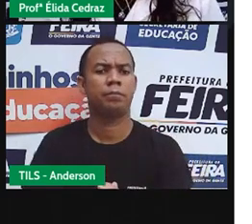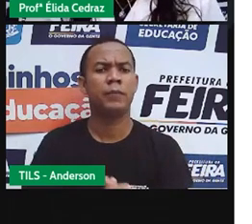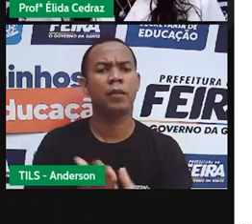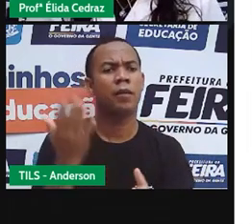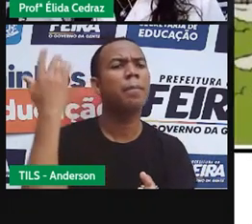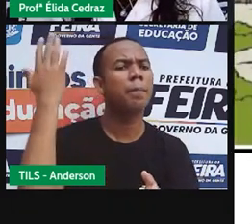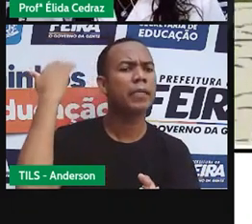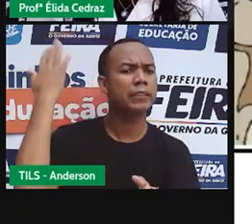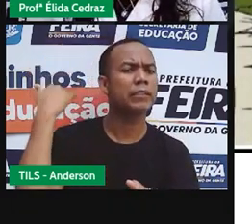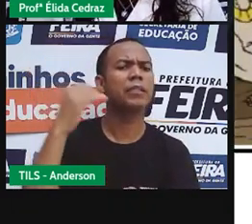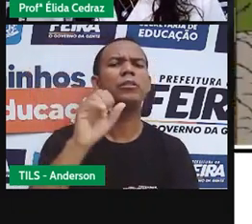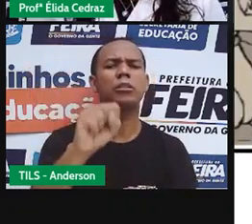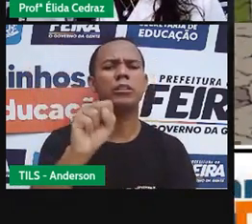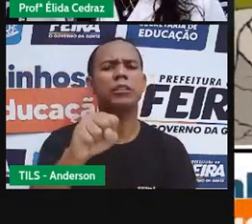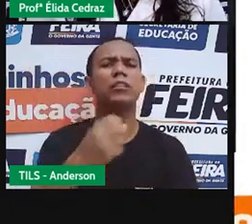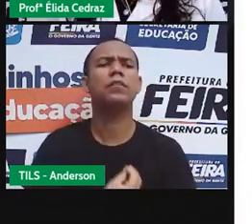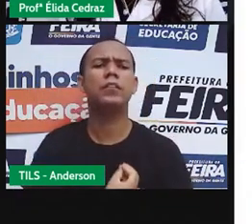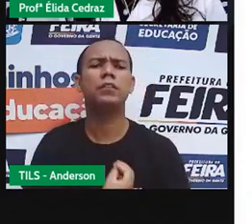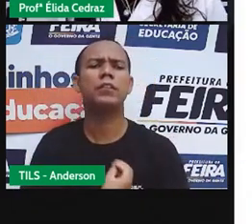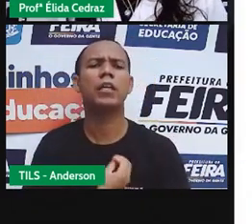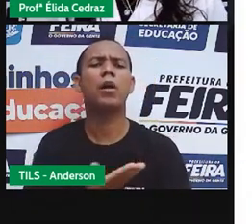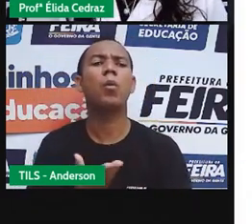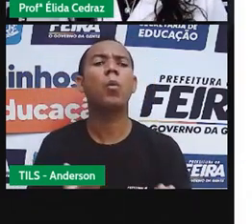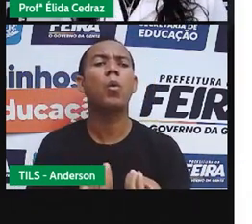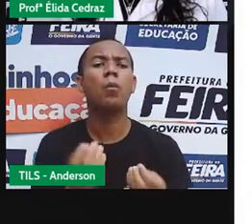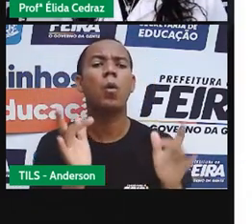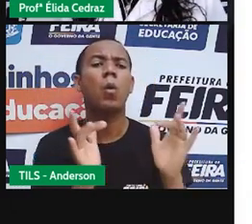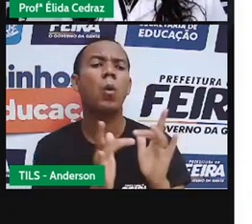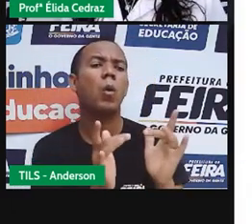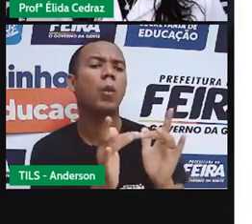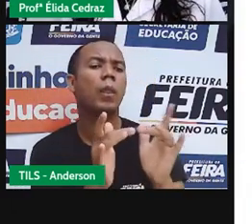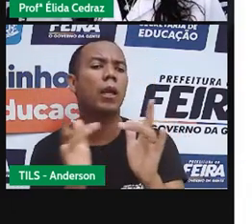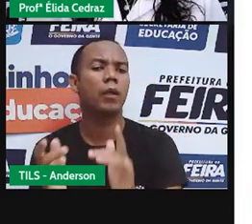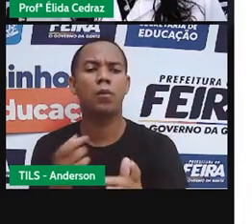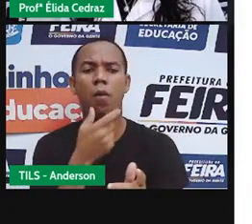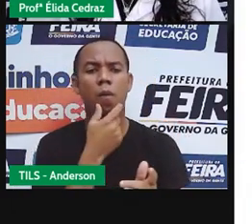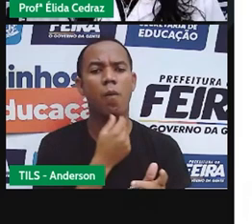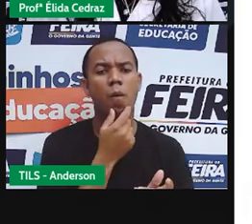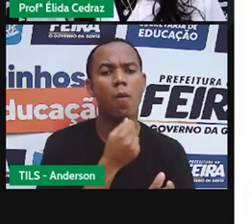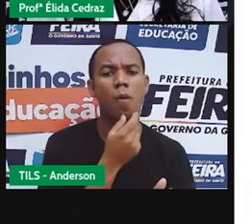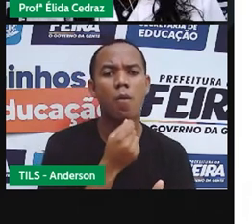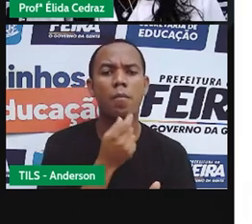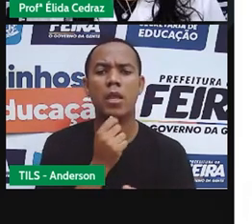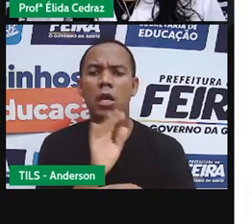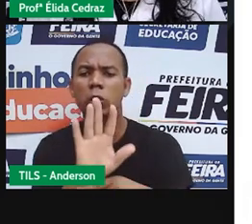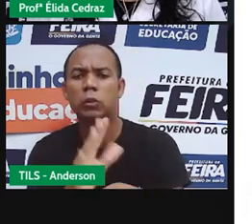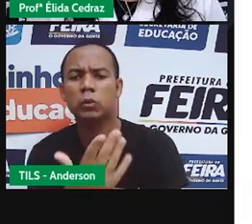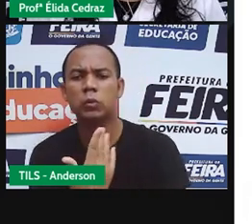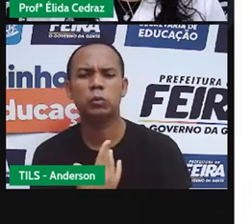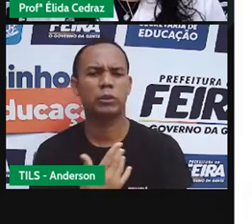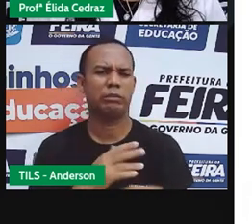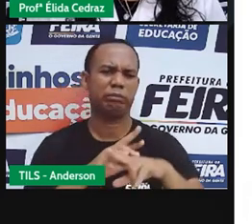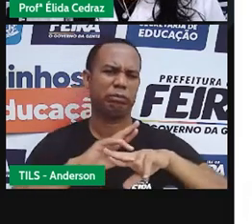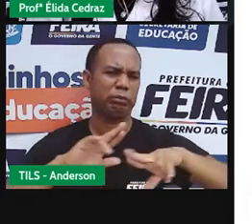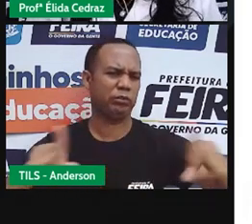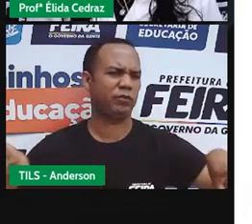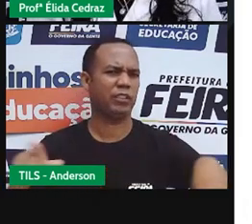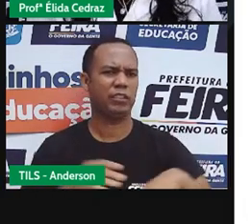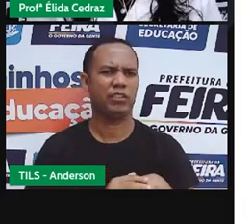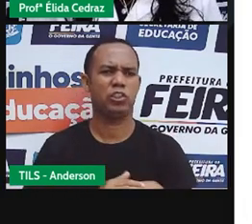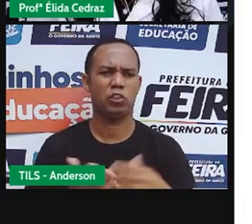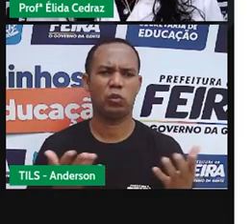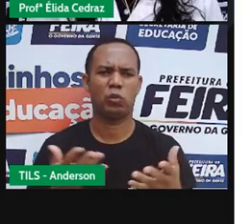Antigamente era assim que os indígenas viviam. O contato com o homem branco mudou o modo de vida dos indígenas